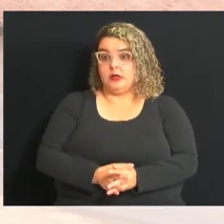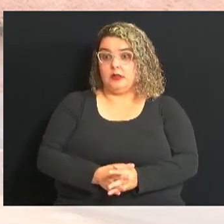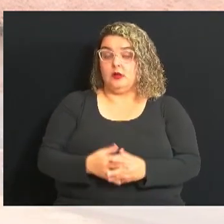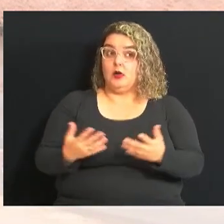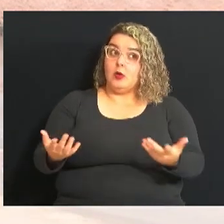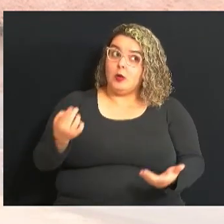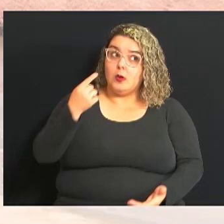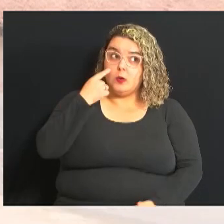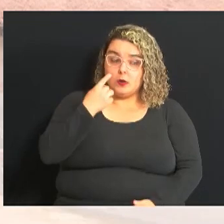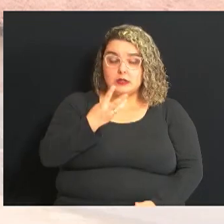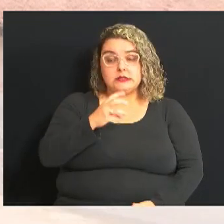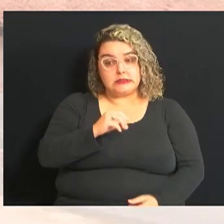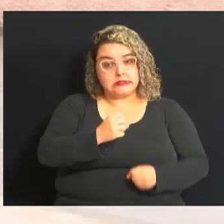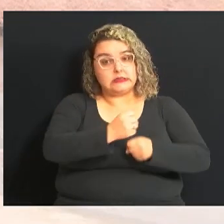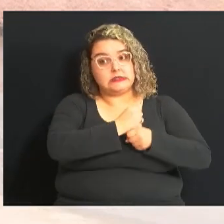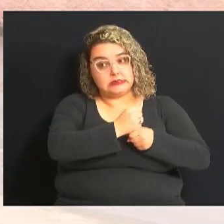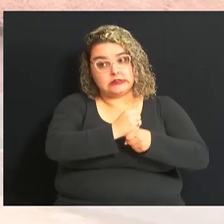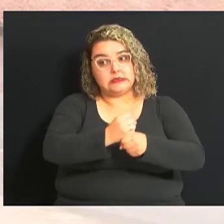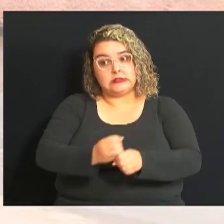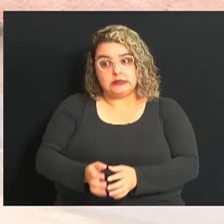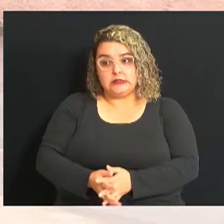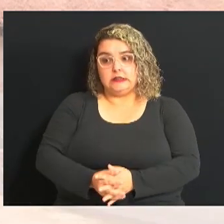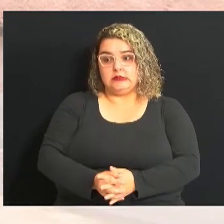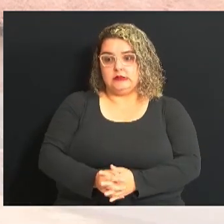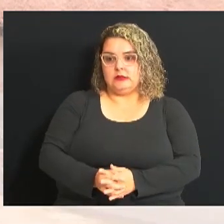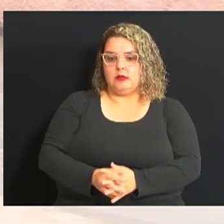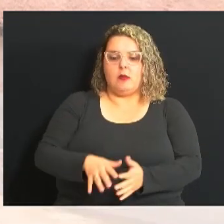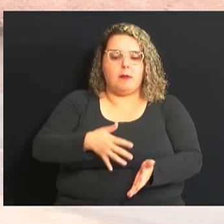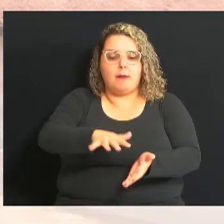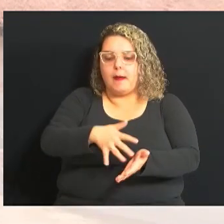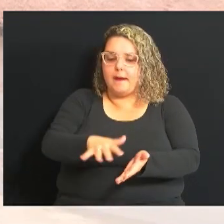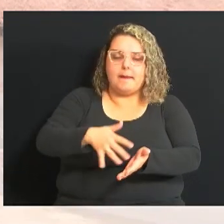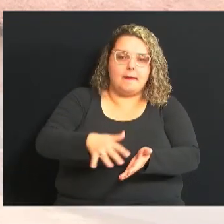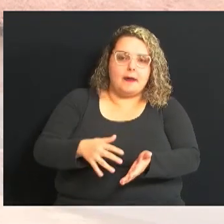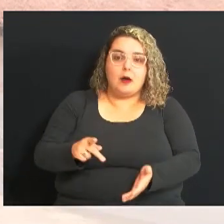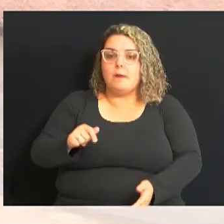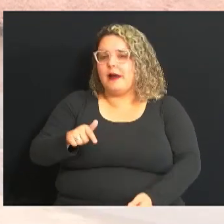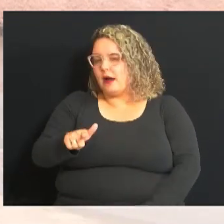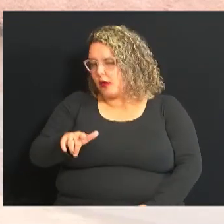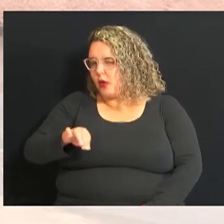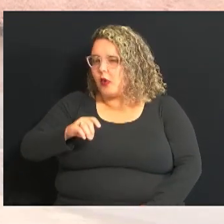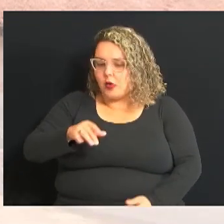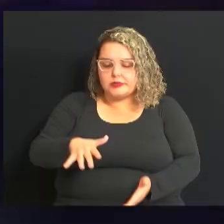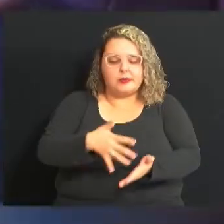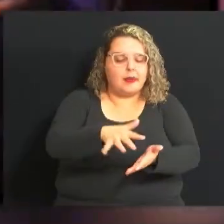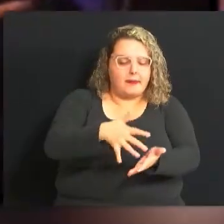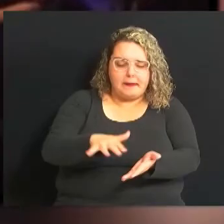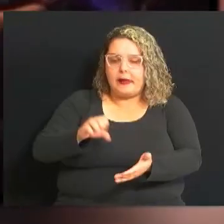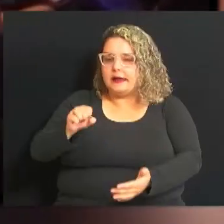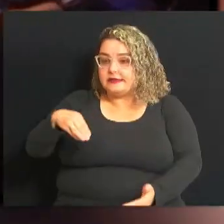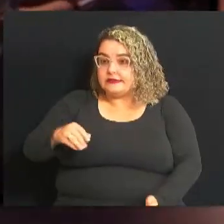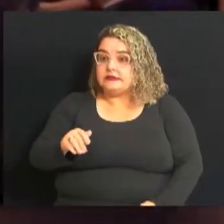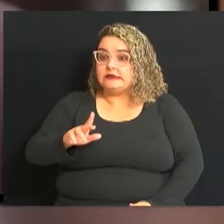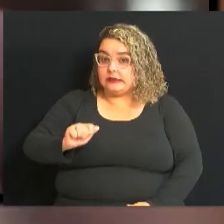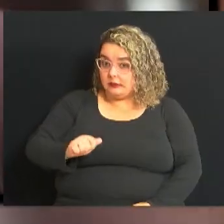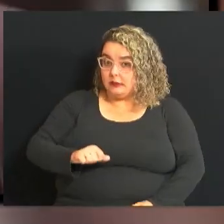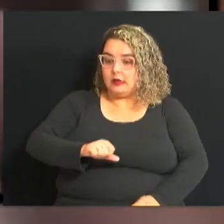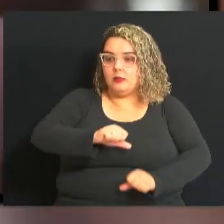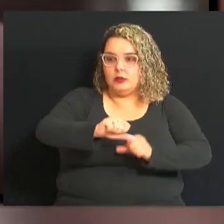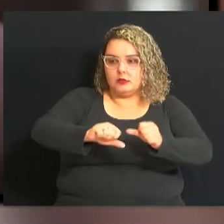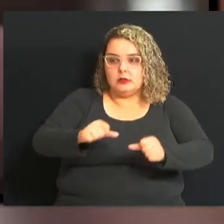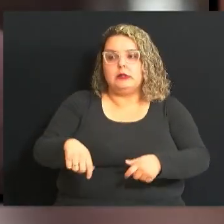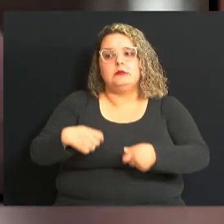anos, o pagode, o samba vem sofrendo uma mutação. Então você precisa sempre estar